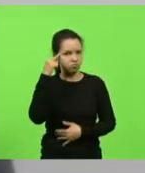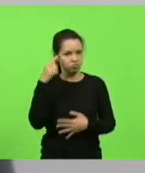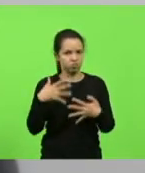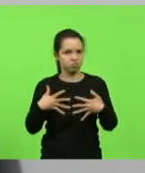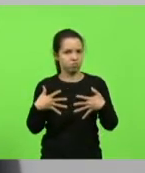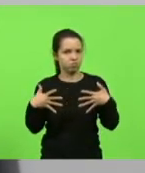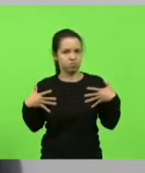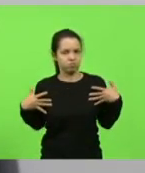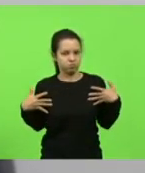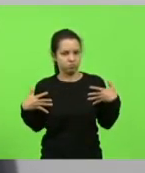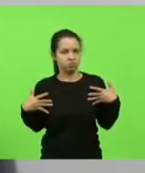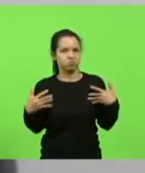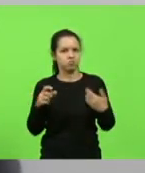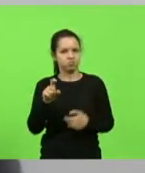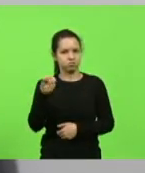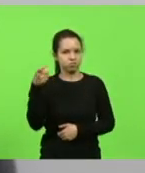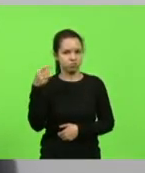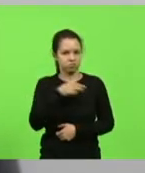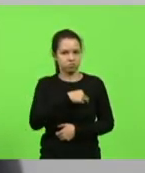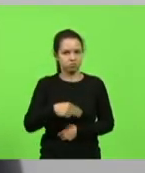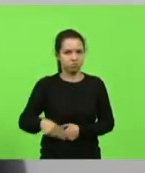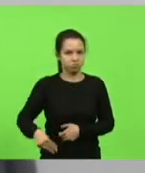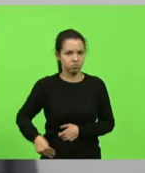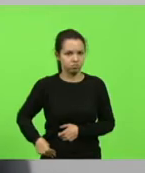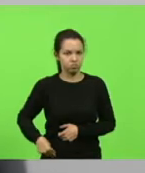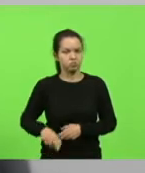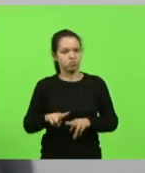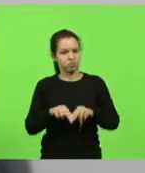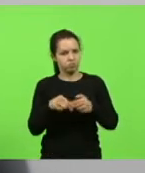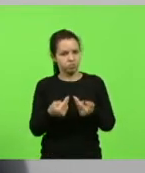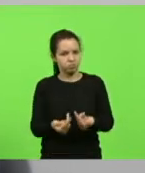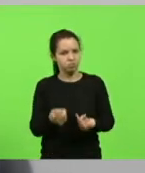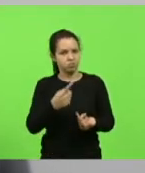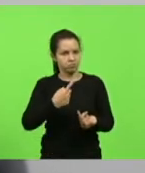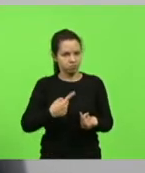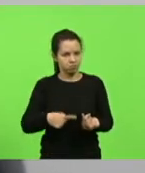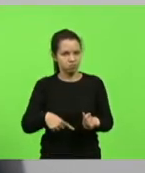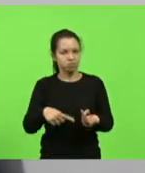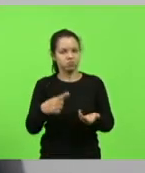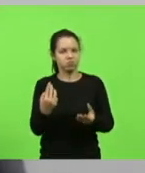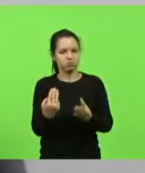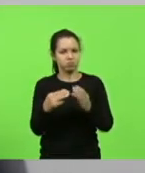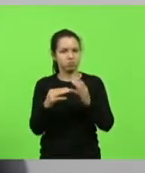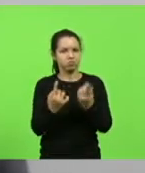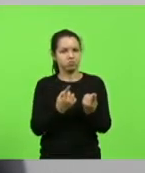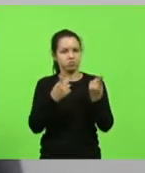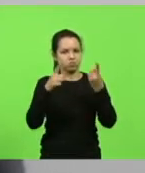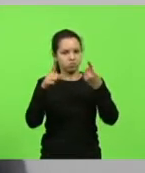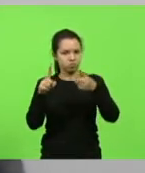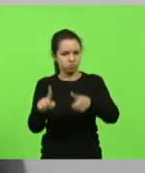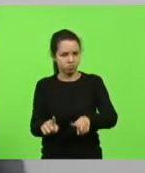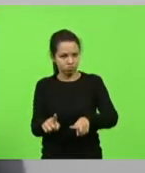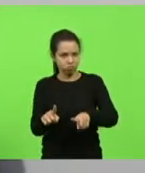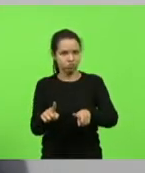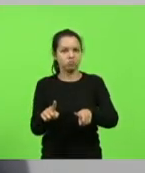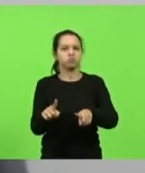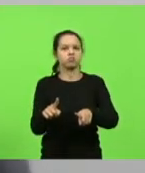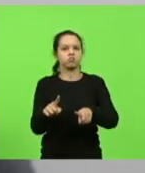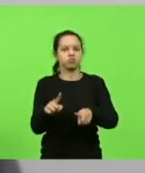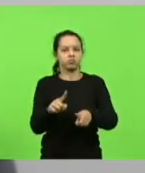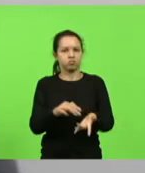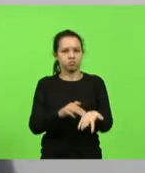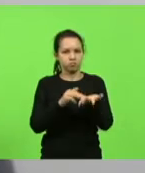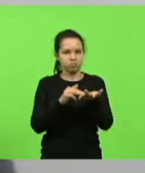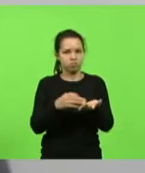homenagem ao ex-ministro. Portanto, vamos encaminhar contrário a essa moção, seria prudente até que fosse retirada,